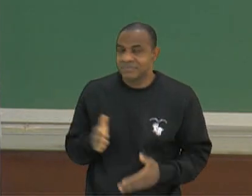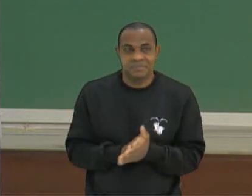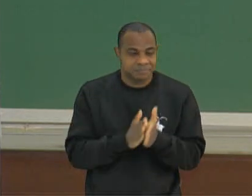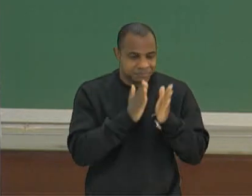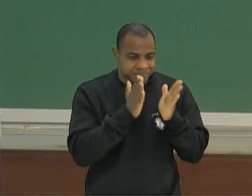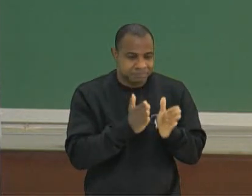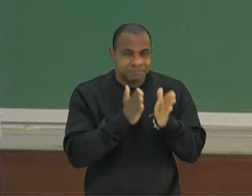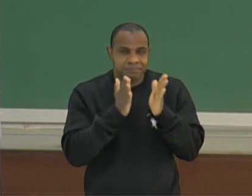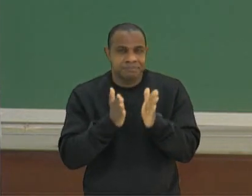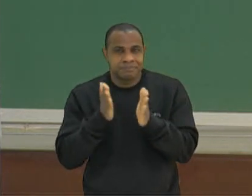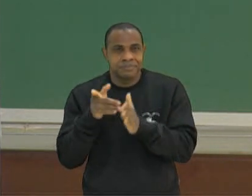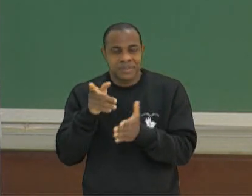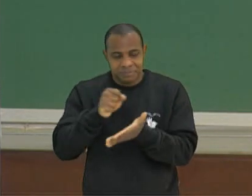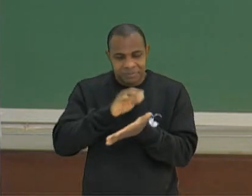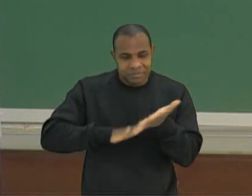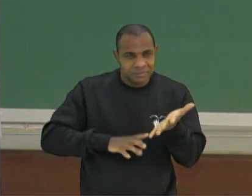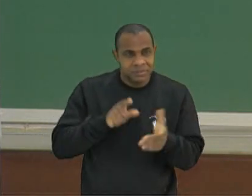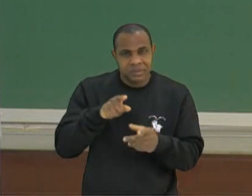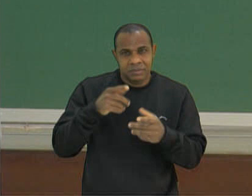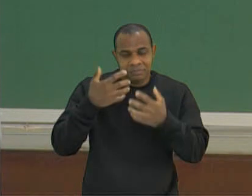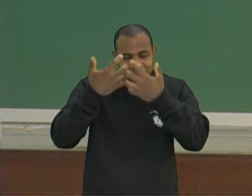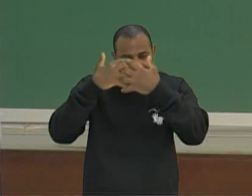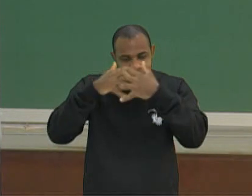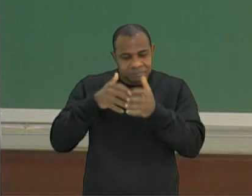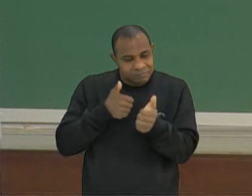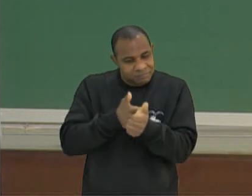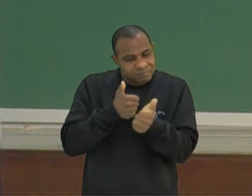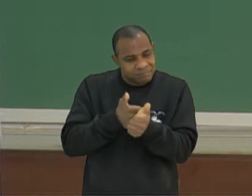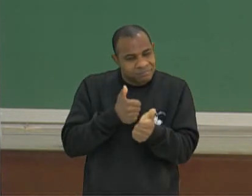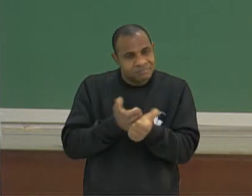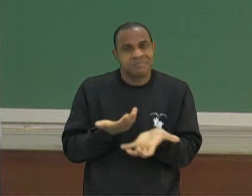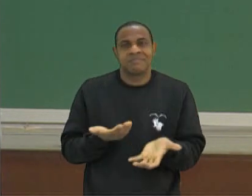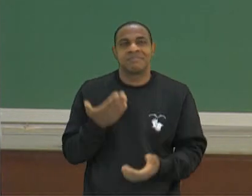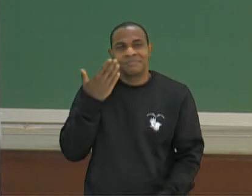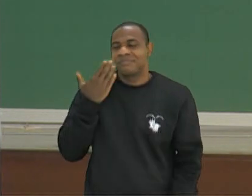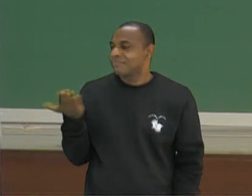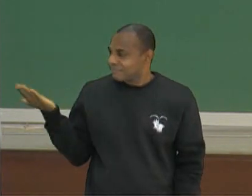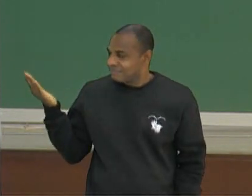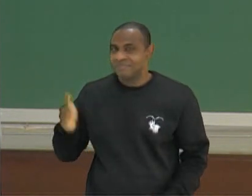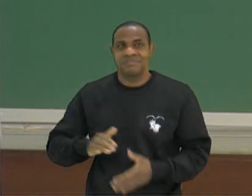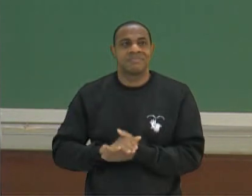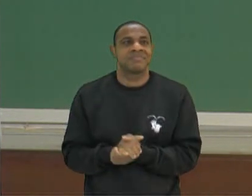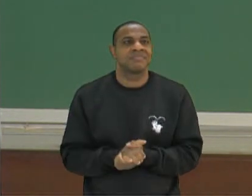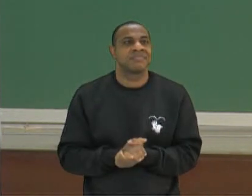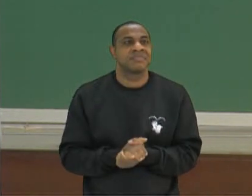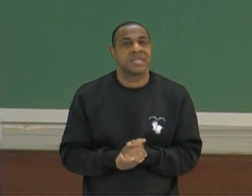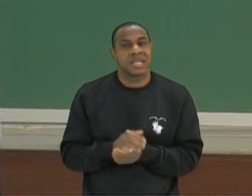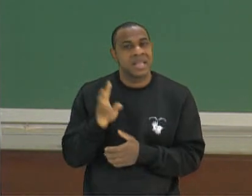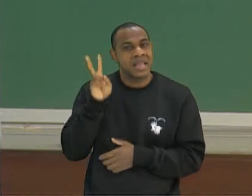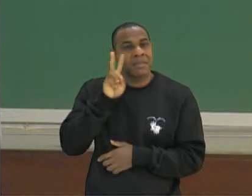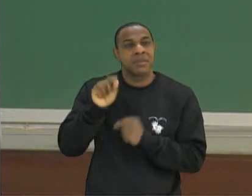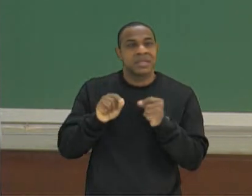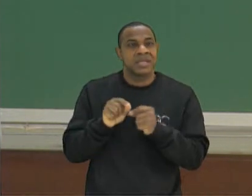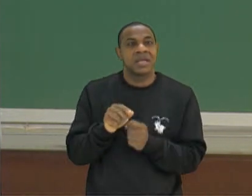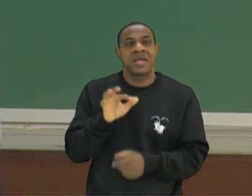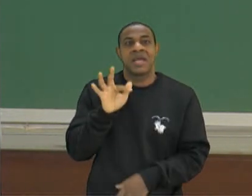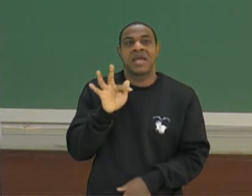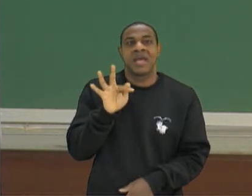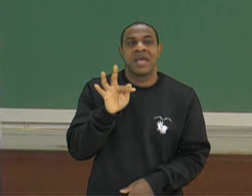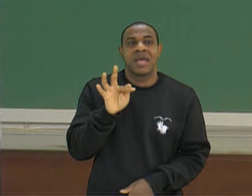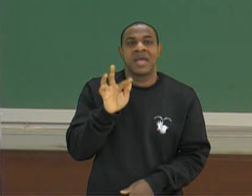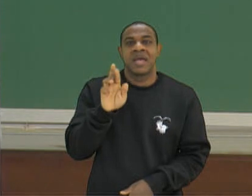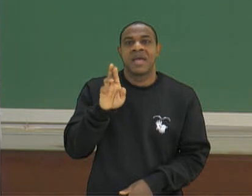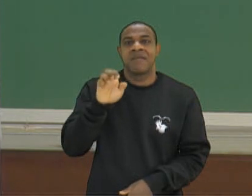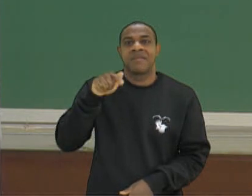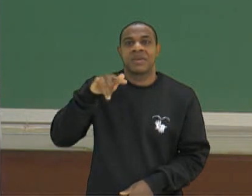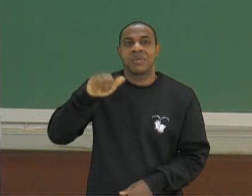esse exercício para que vocês conseguissem acompanhar a linha de raciocínio. Voltando nele, lembrando que a frequência ela vai se manter